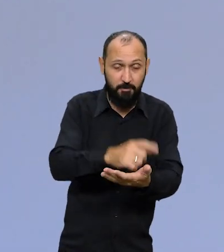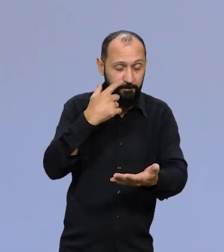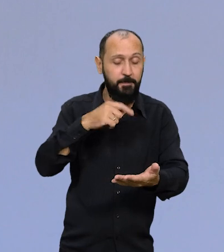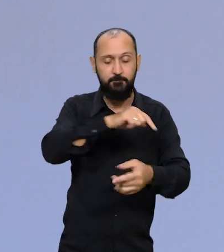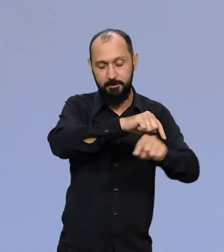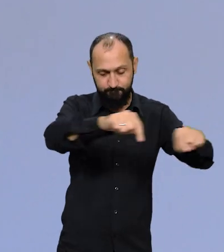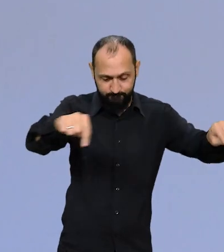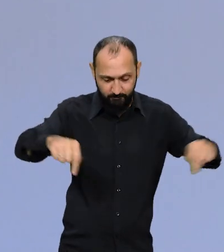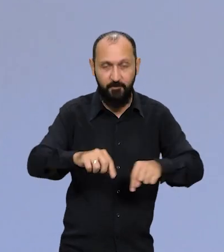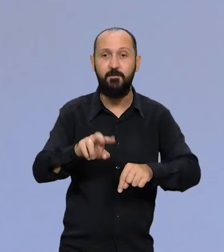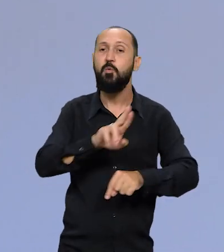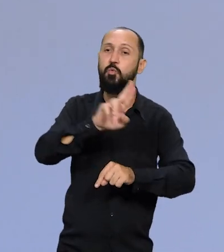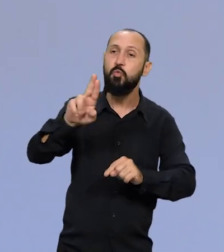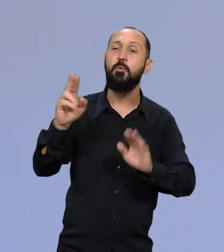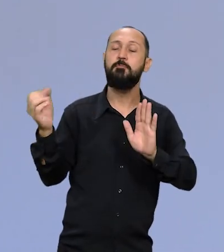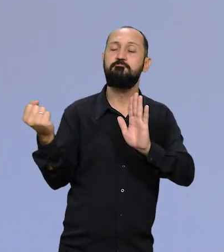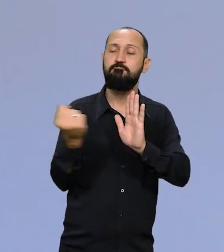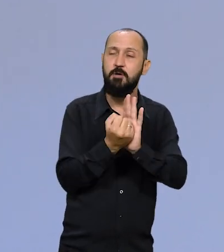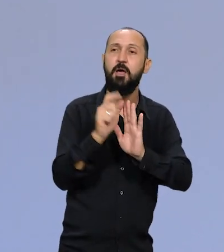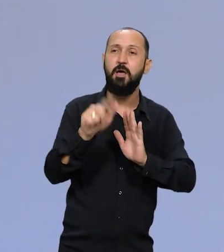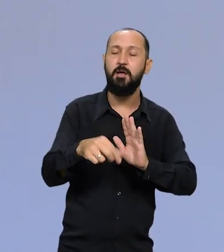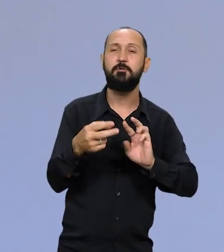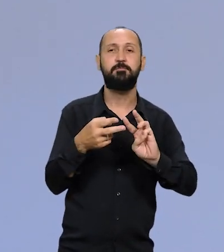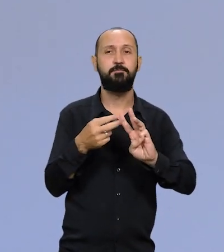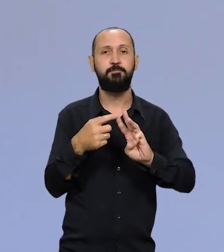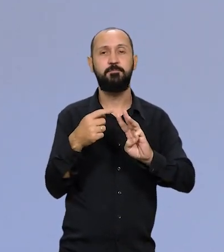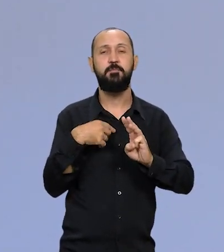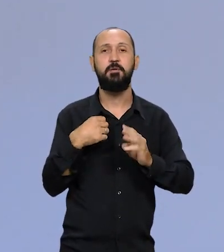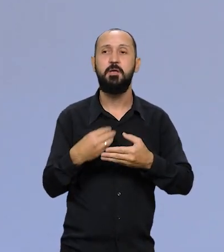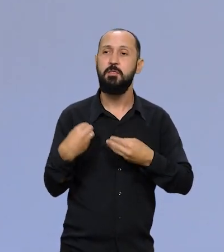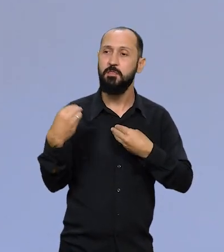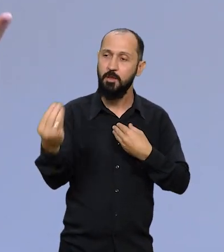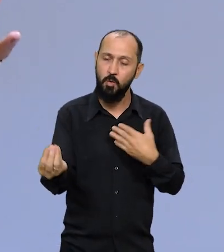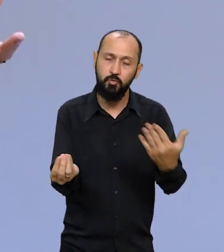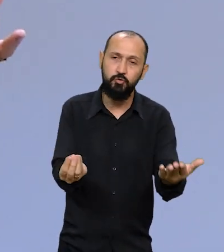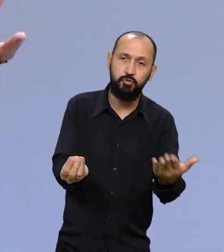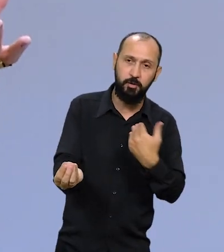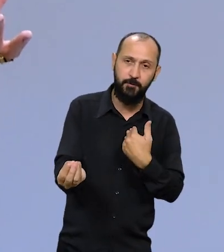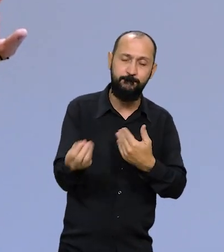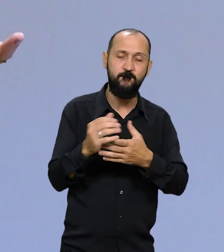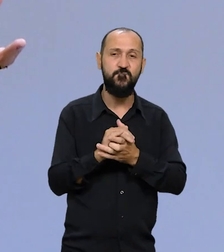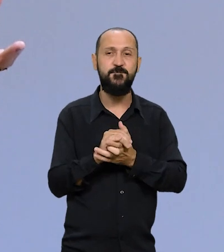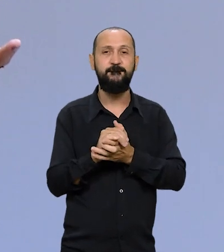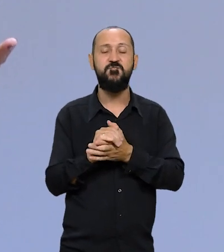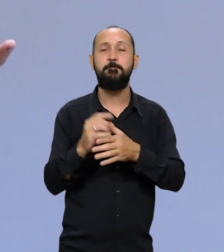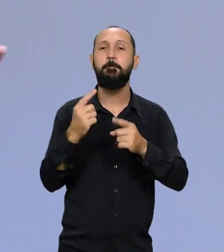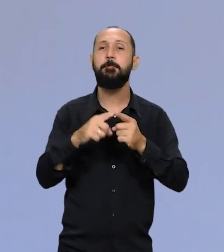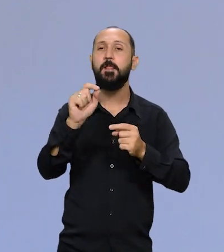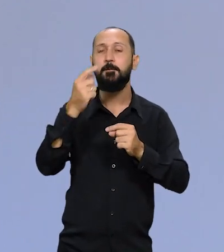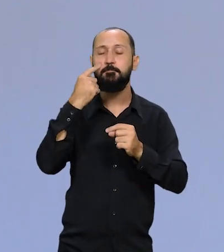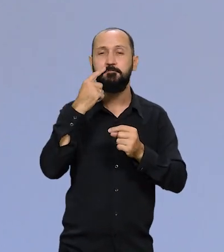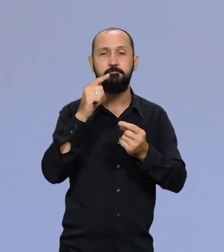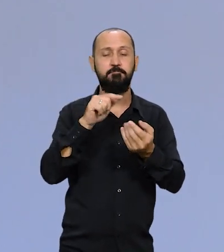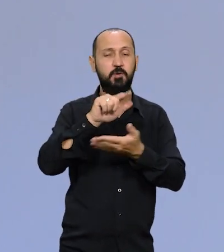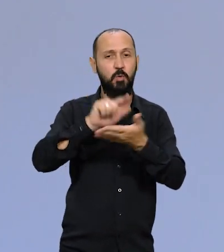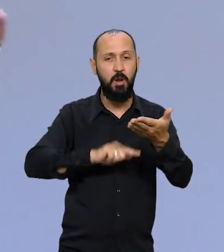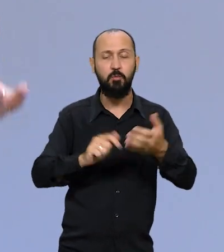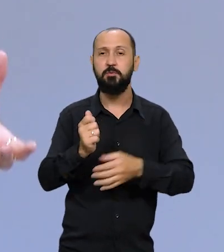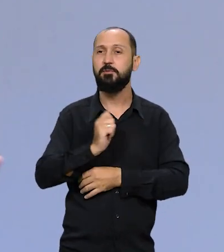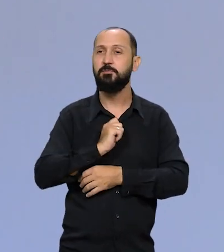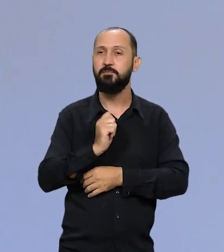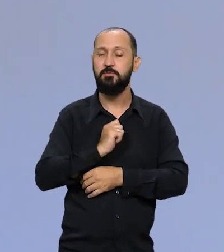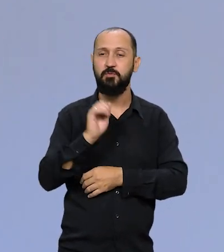fixa o marco temporal, então ele traz um elemento para apaziguar o conflito, pois nós temos uma definição. O conflito só existe por conta